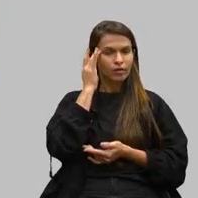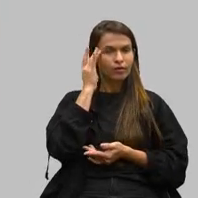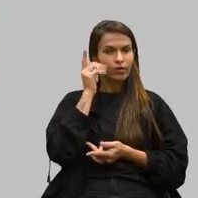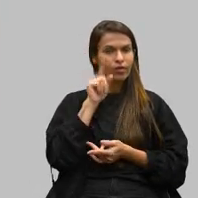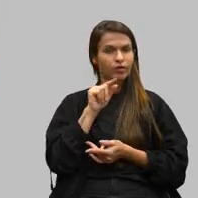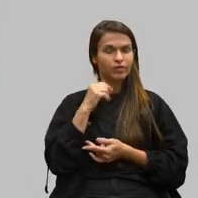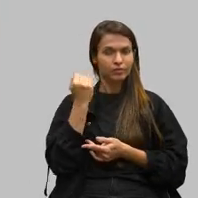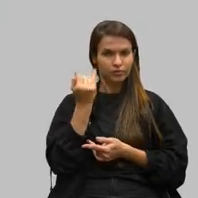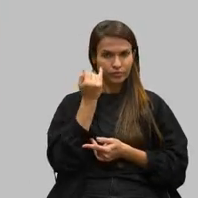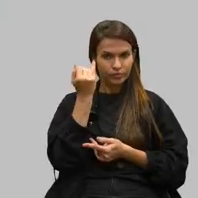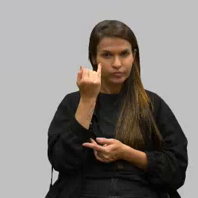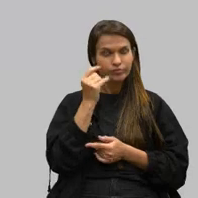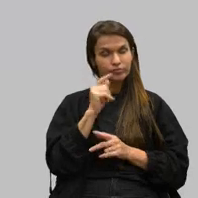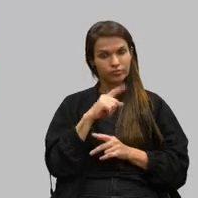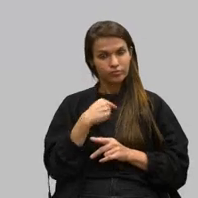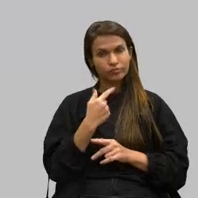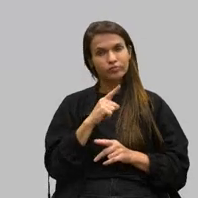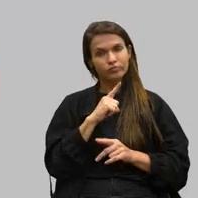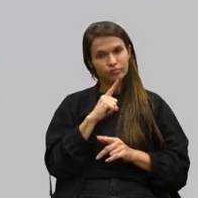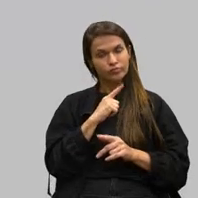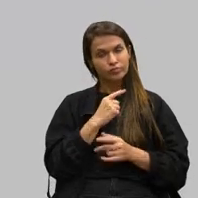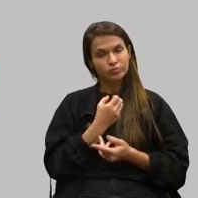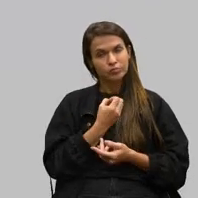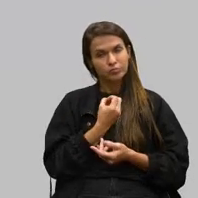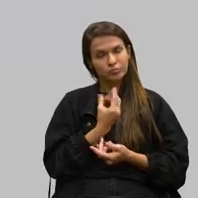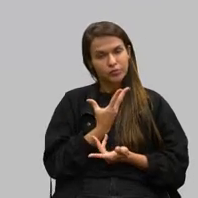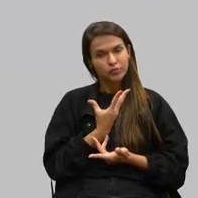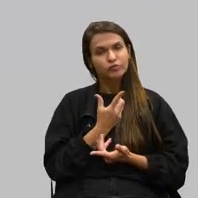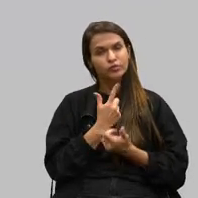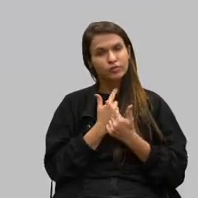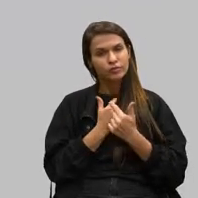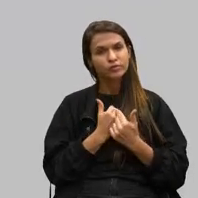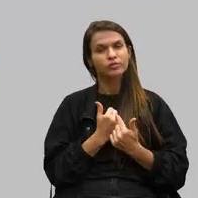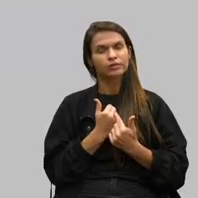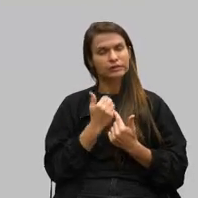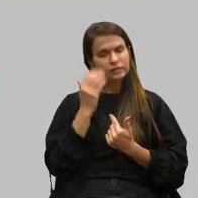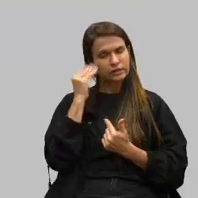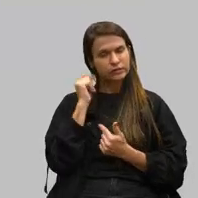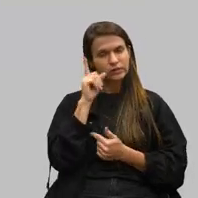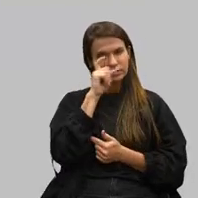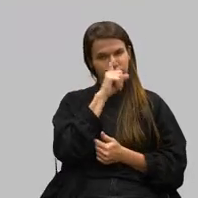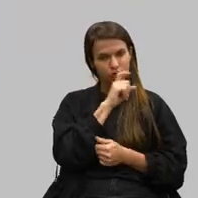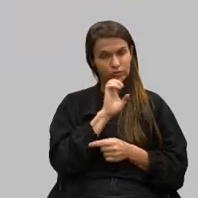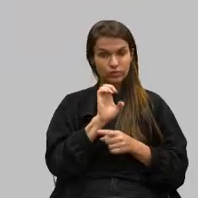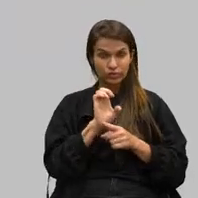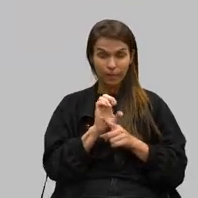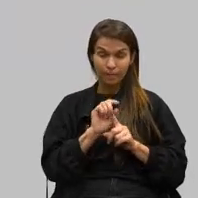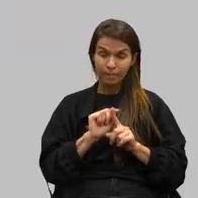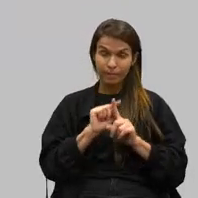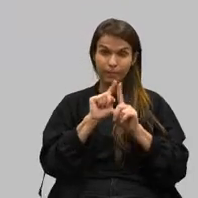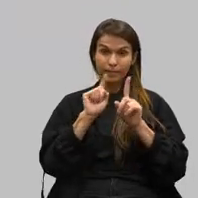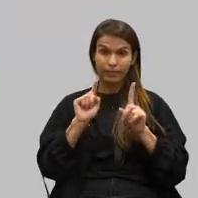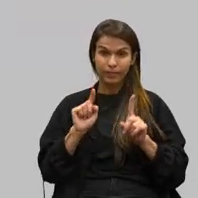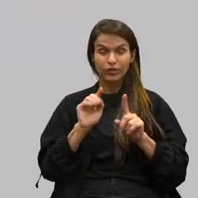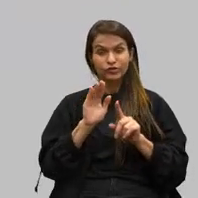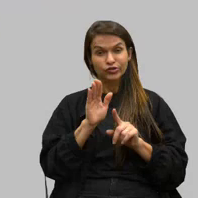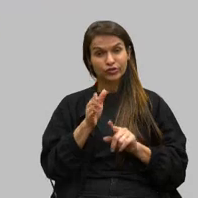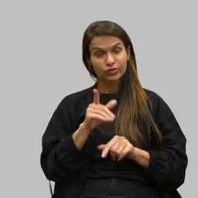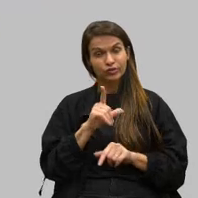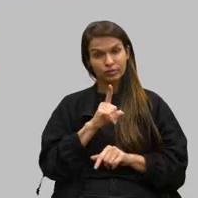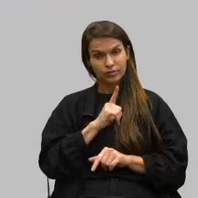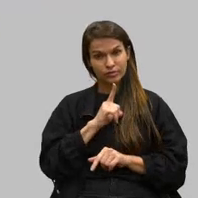importante, já que nós temos essa boa vontade, a gente sabe das dificuldades do Estado, mas, já que ele tem